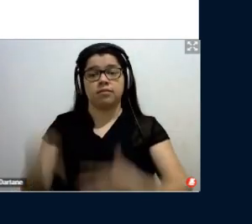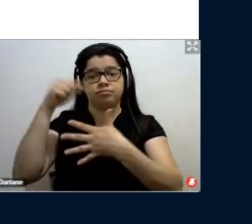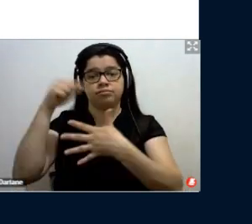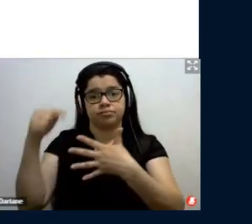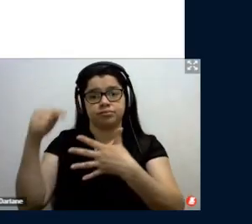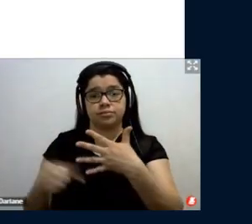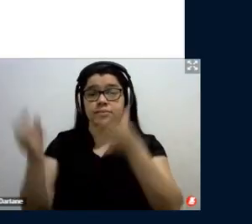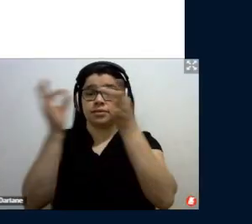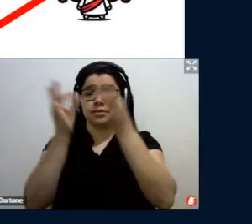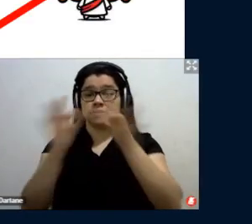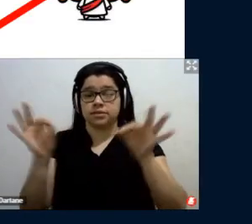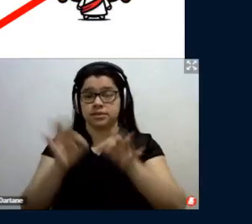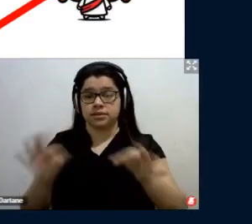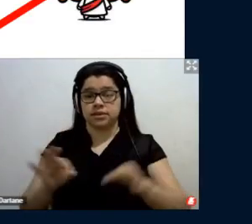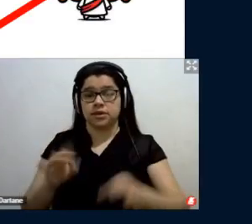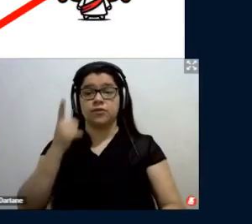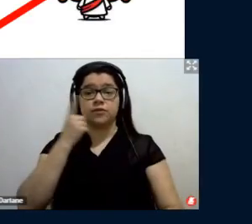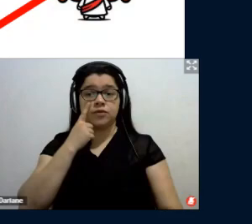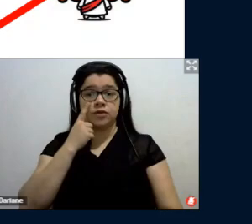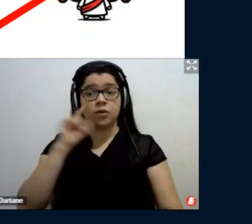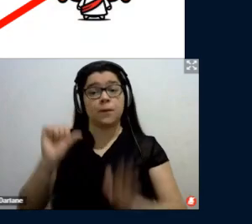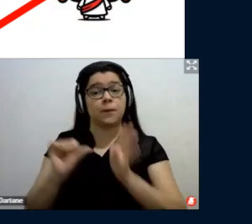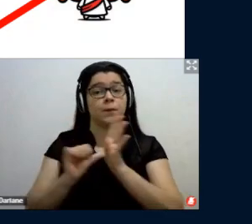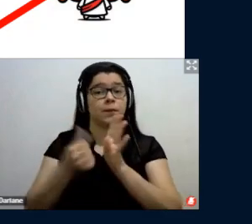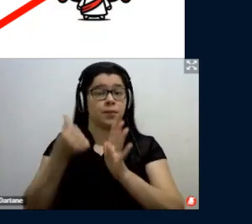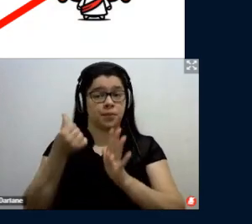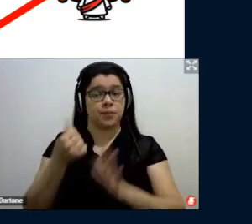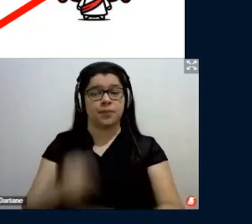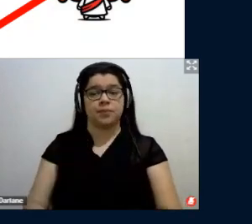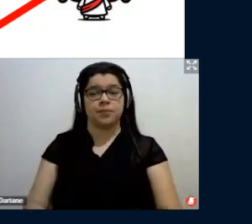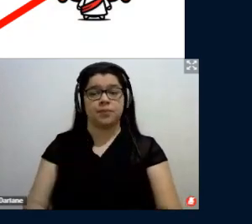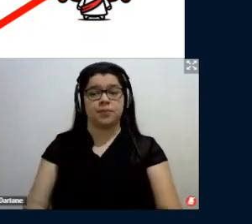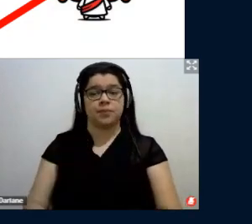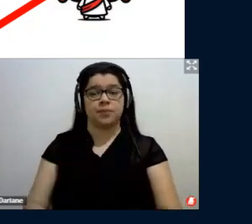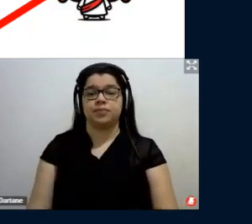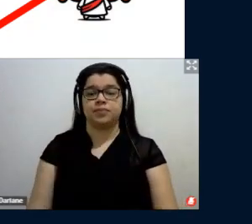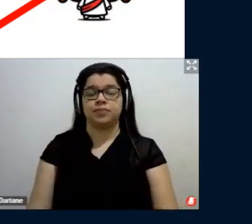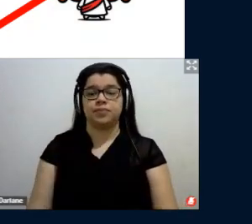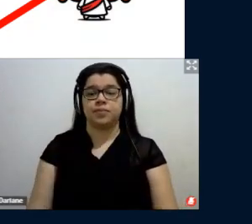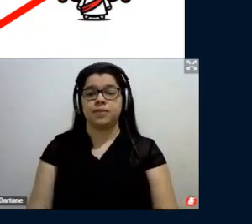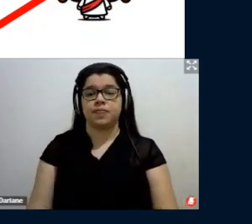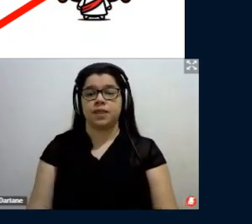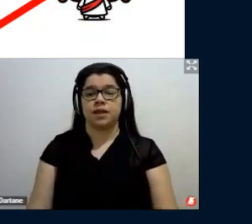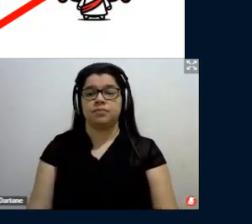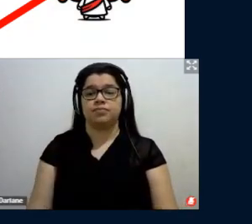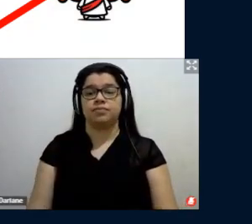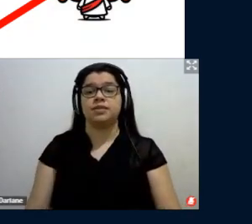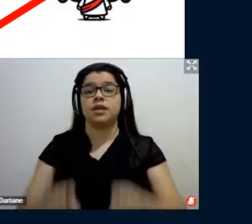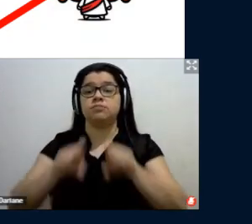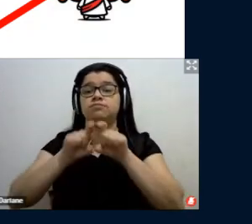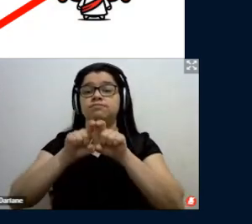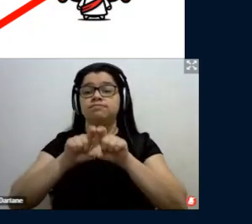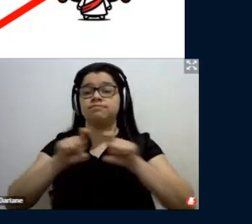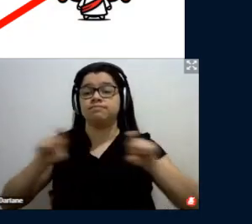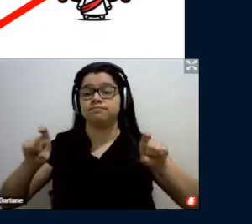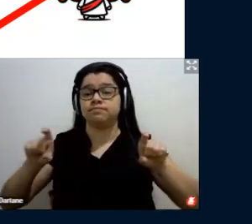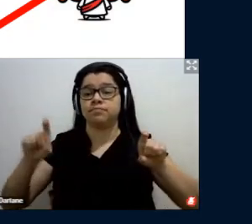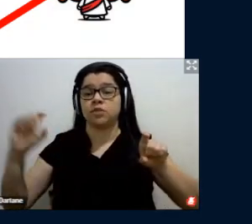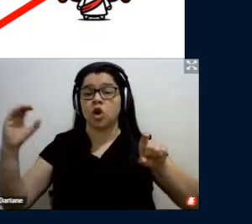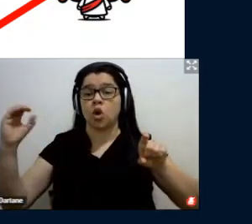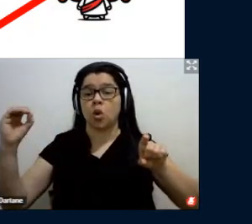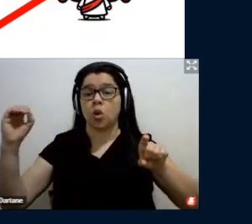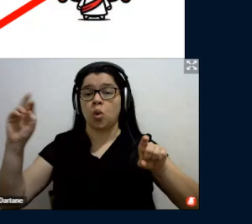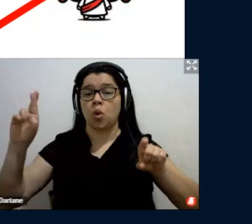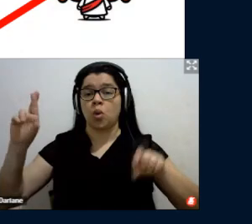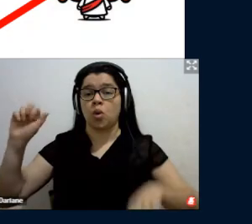Primeiramente, tá? Nós vemos que uma oração, nós vimos, né, que a oração ela é